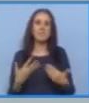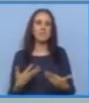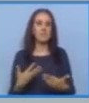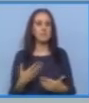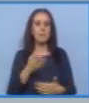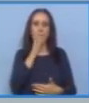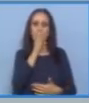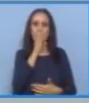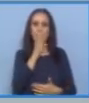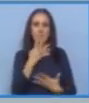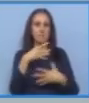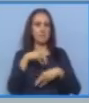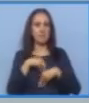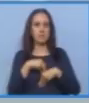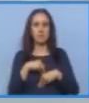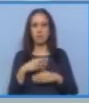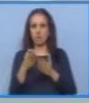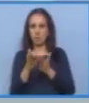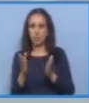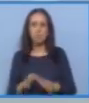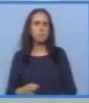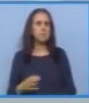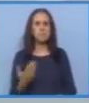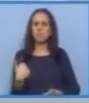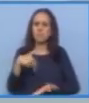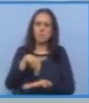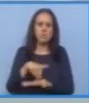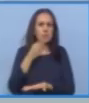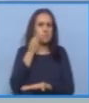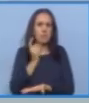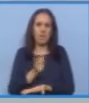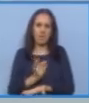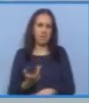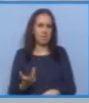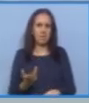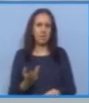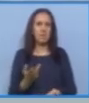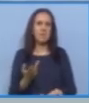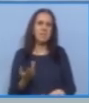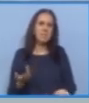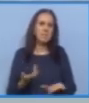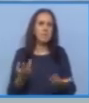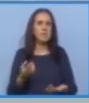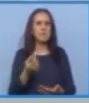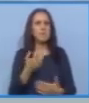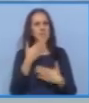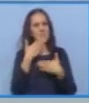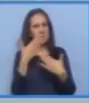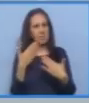nos habituando a abertura é... estar onde tivermos que estar. Não é? E também é um título um bocado de